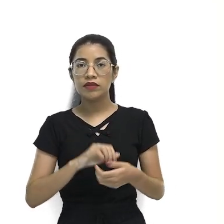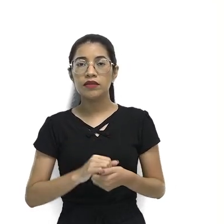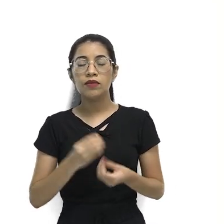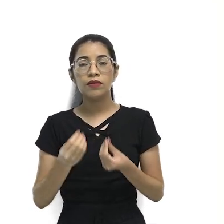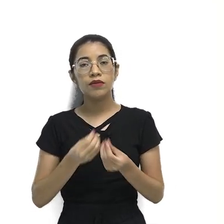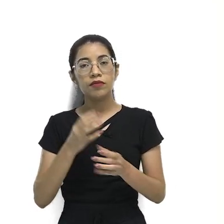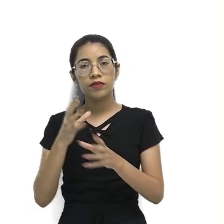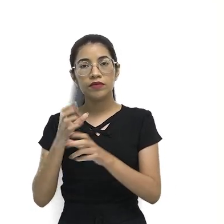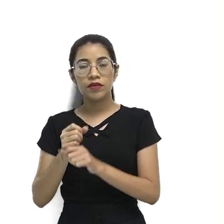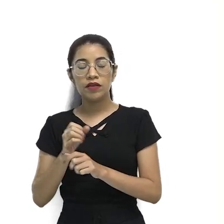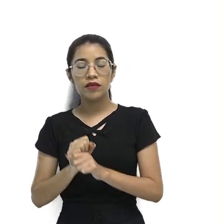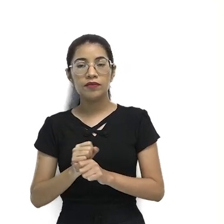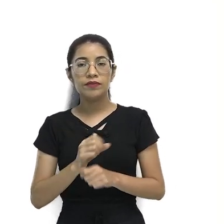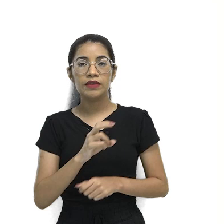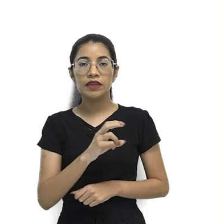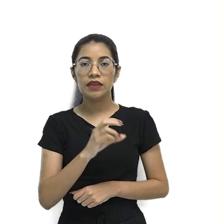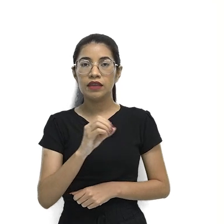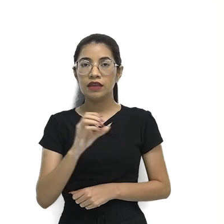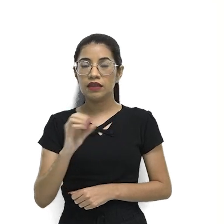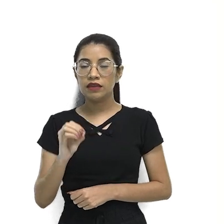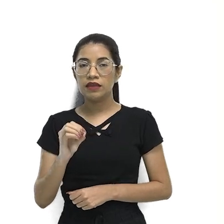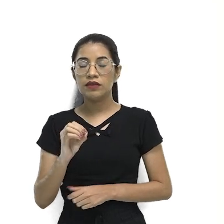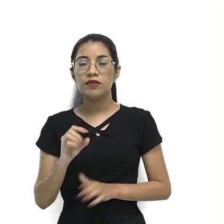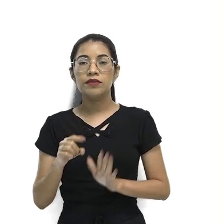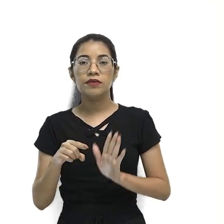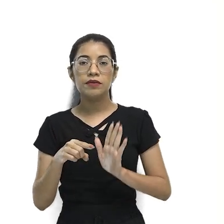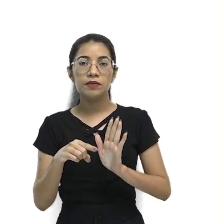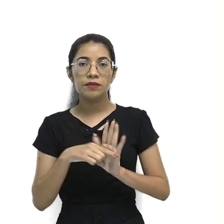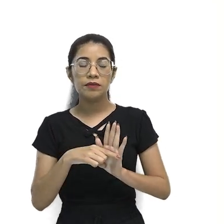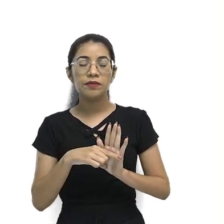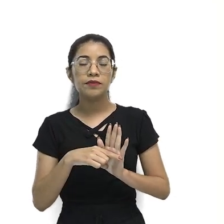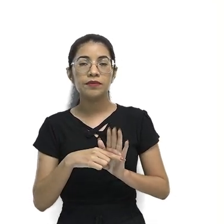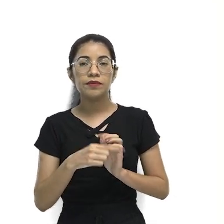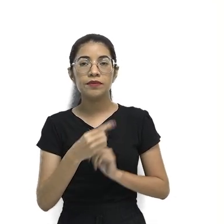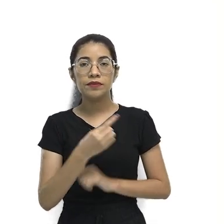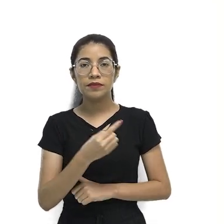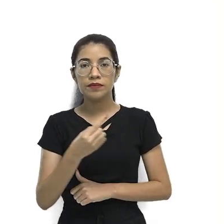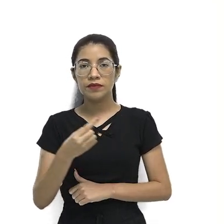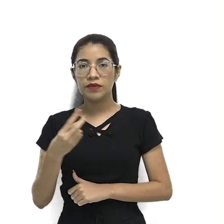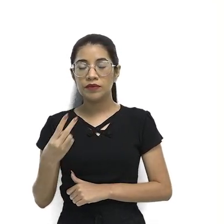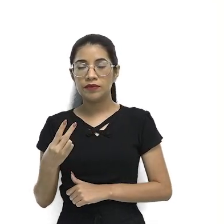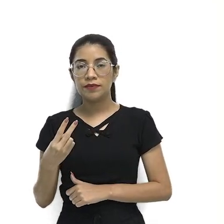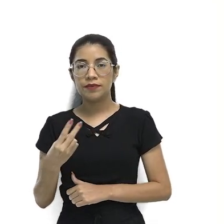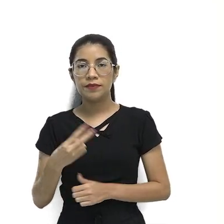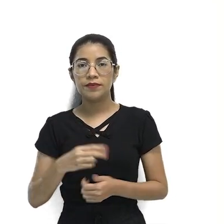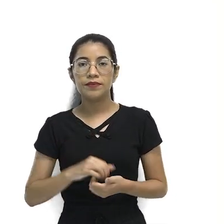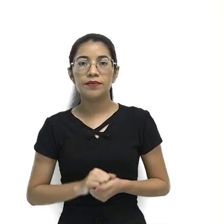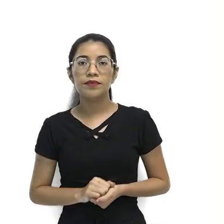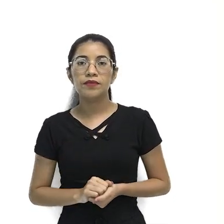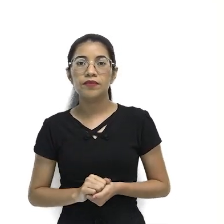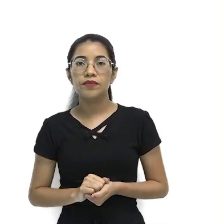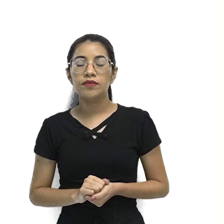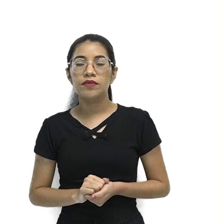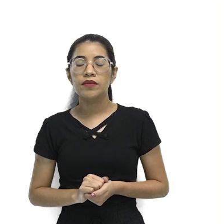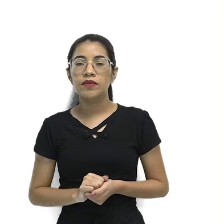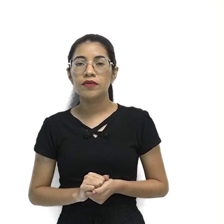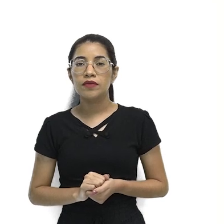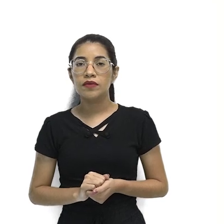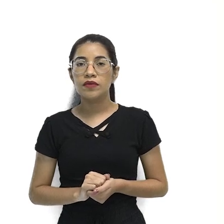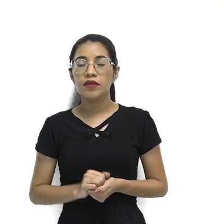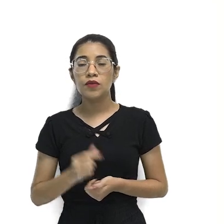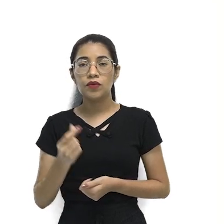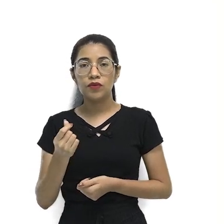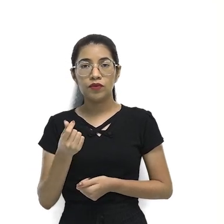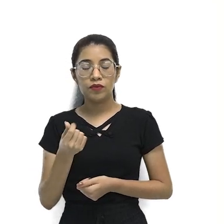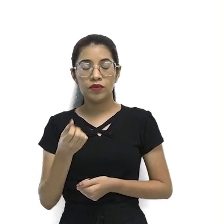vai fazer? 500 menos 112, tá? O saldo aí, então,